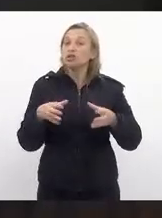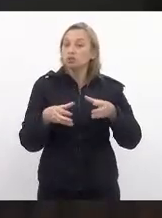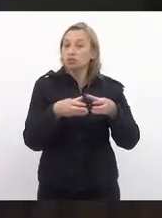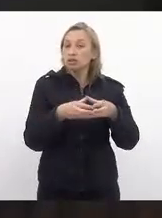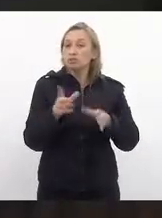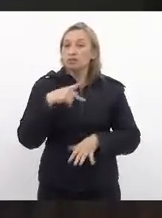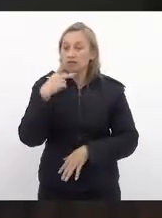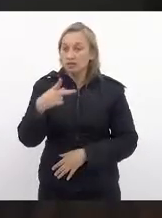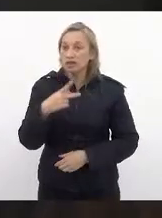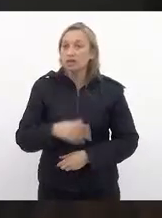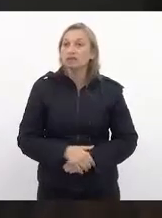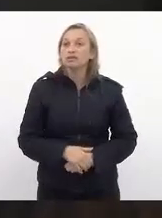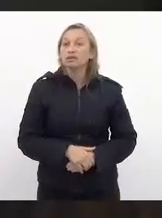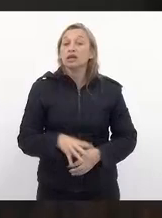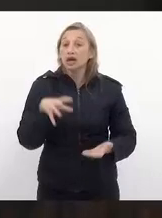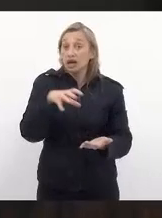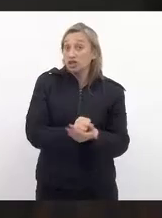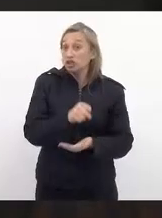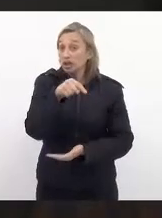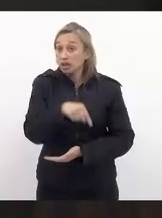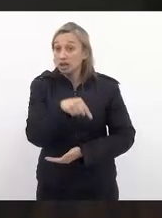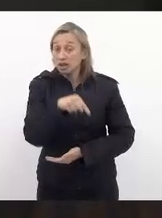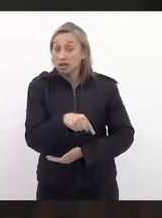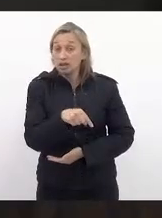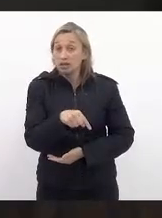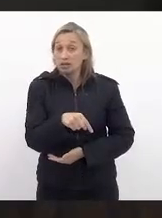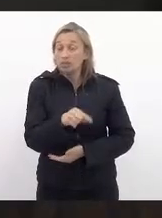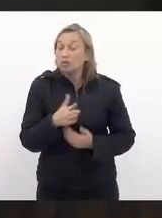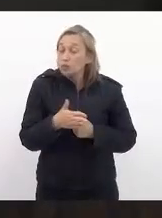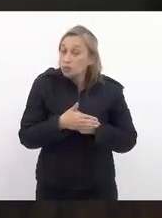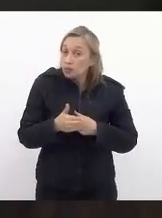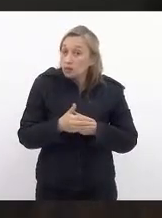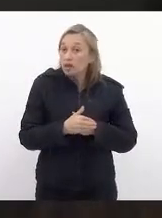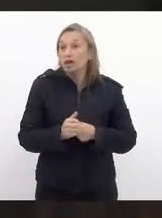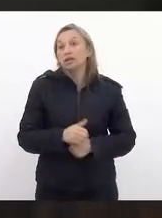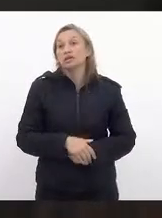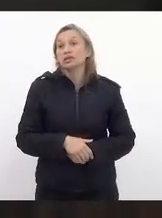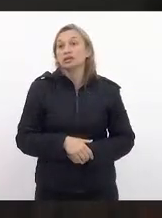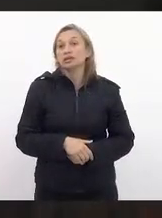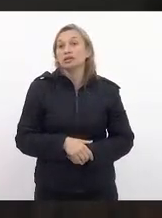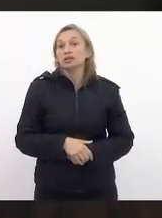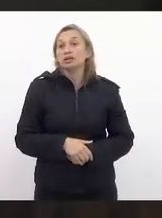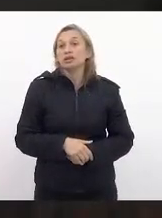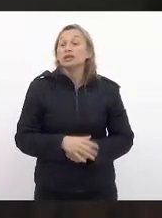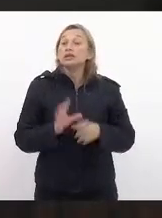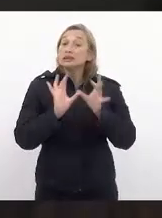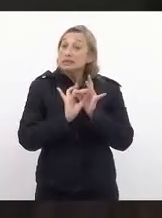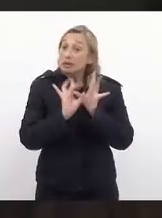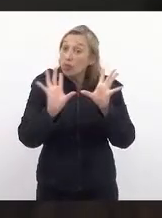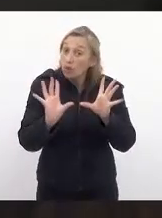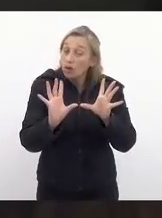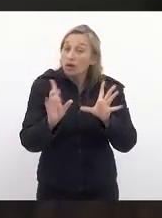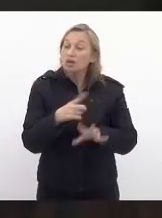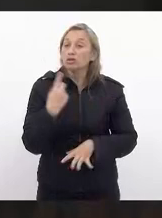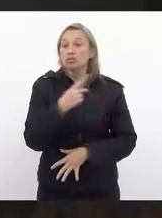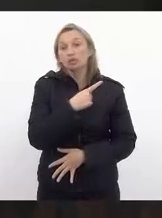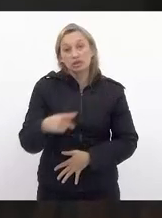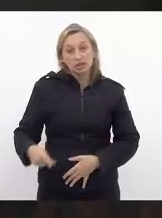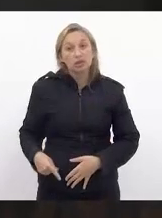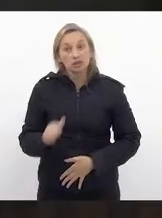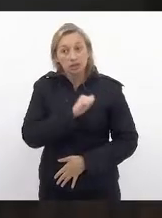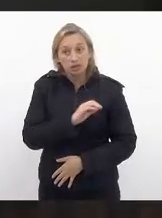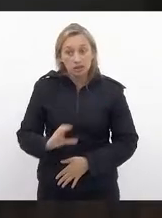comissões para mim que parecer registrar aqui com carinho a forma democrática que o nosso Presidente